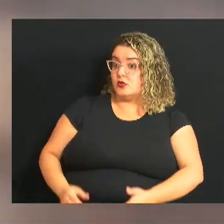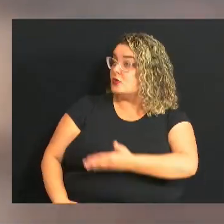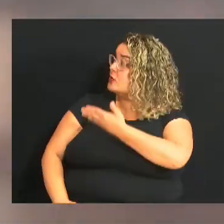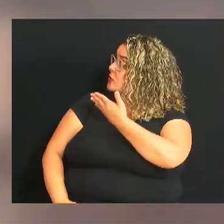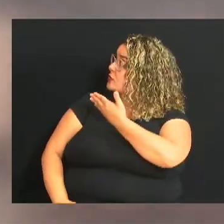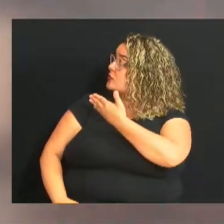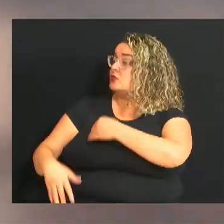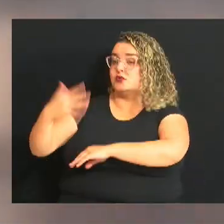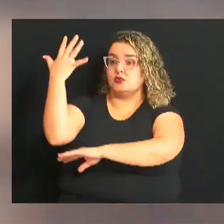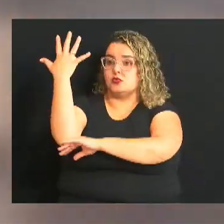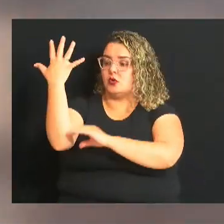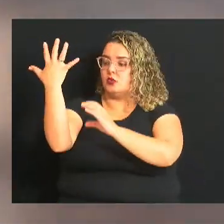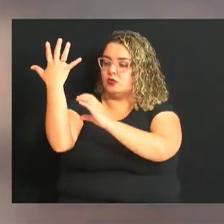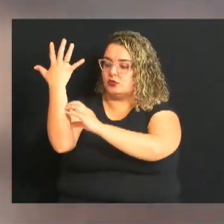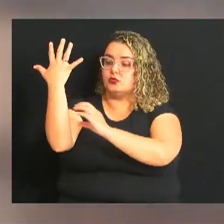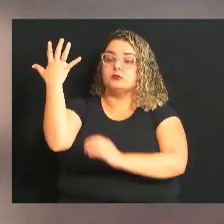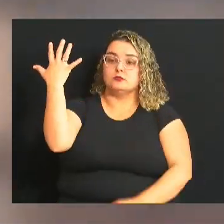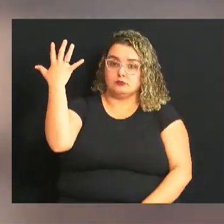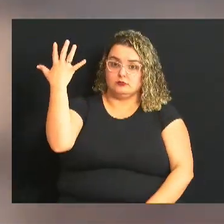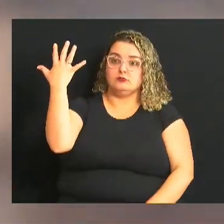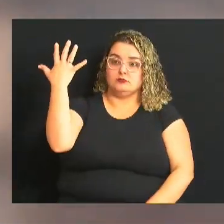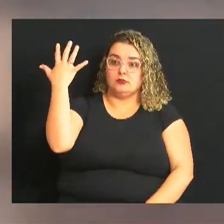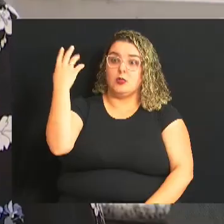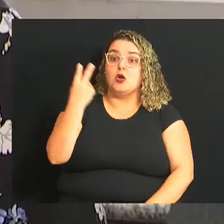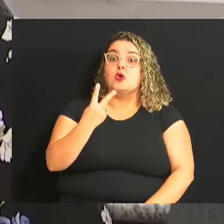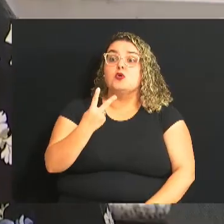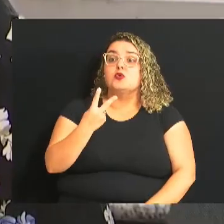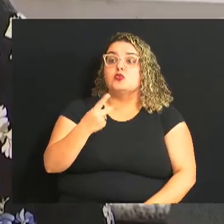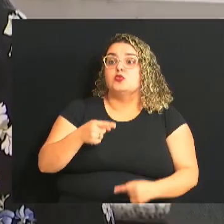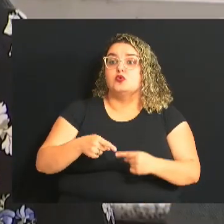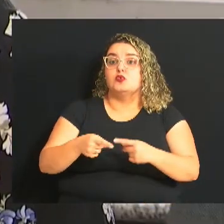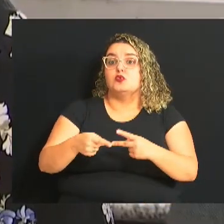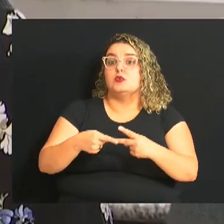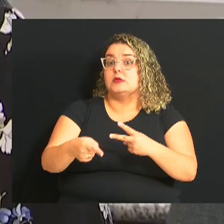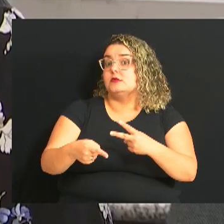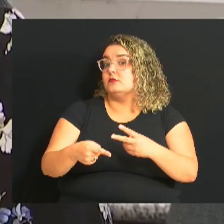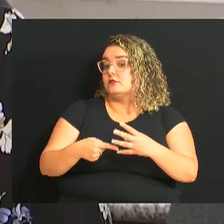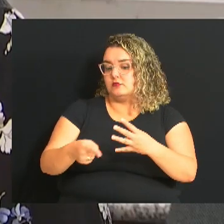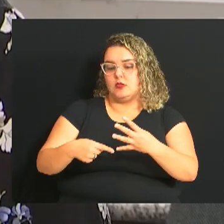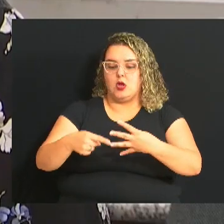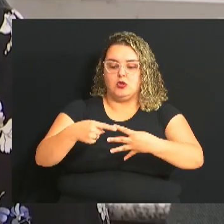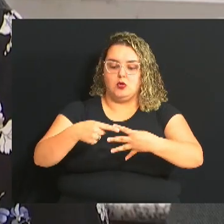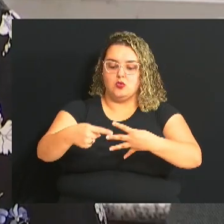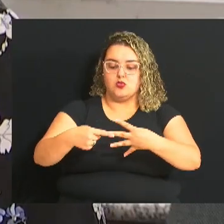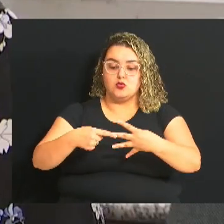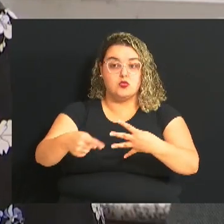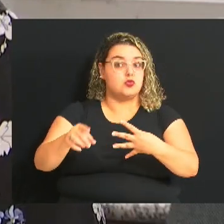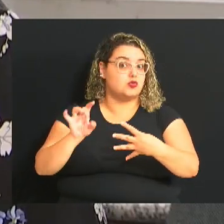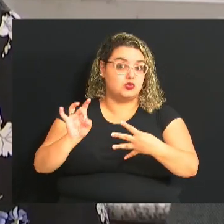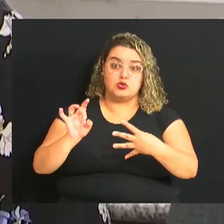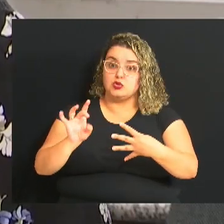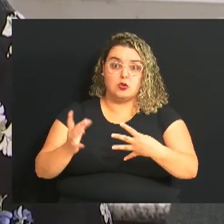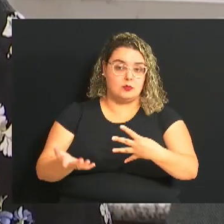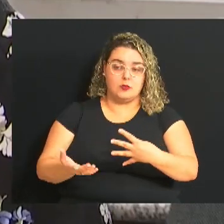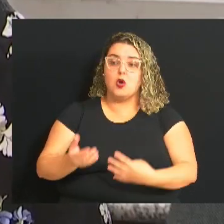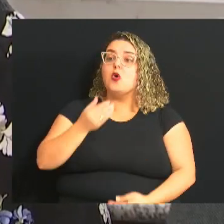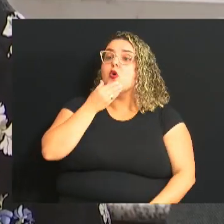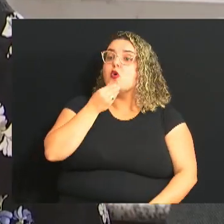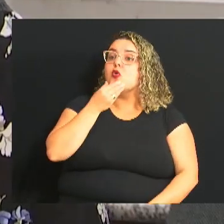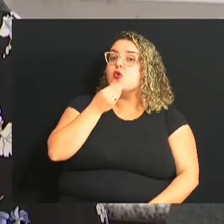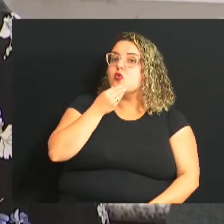das árvores, por cerca de 2 semanas. Não, o macho, quando ele atrai, então, eles se encontram,